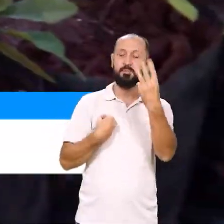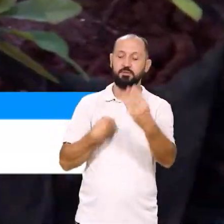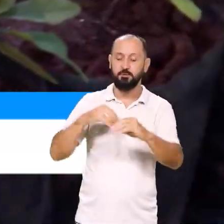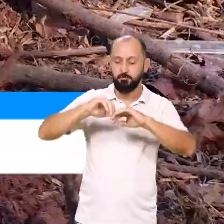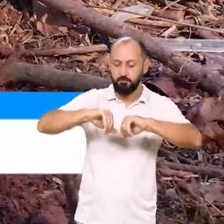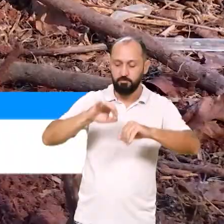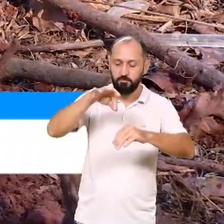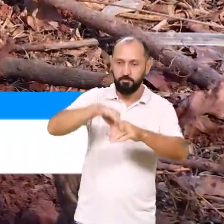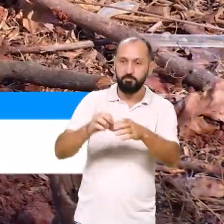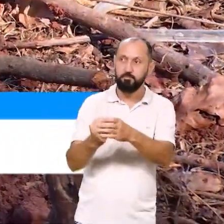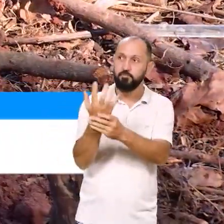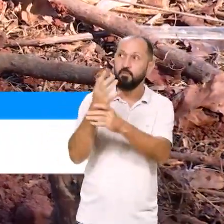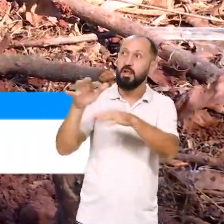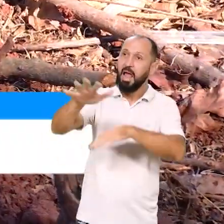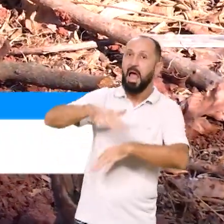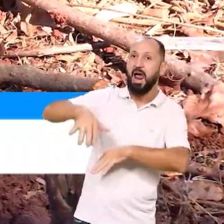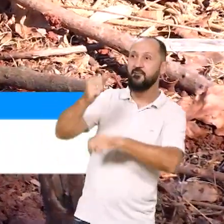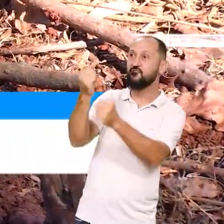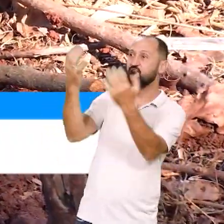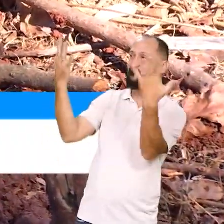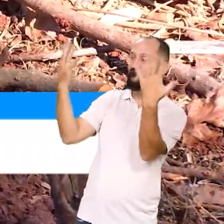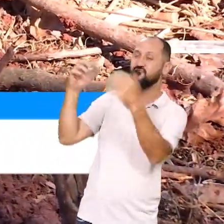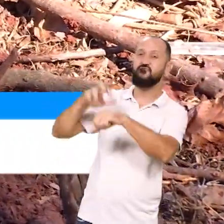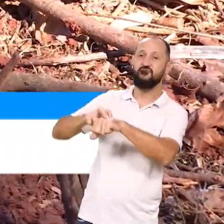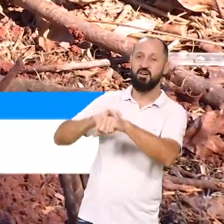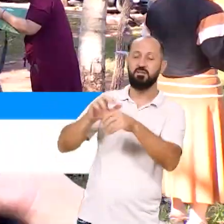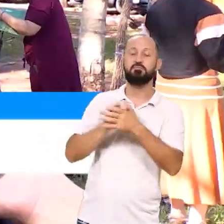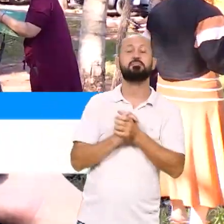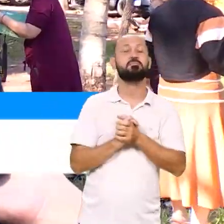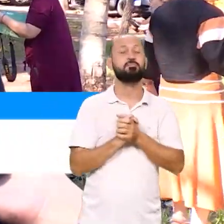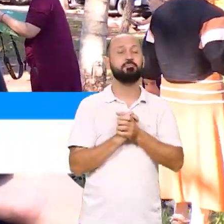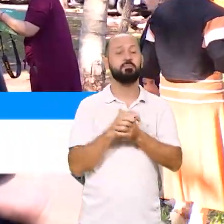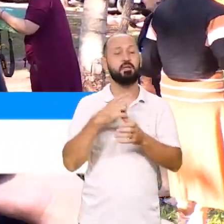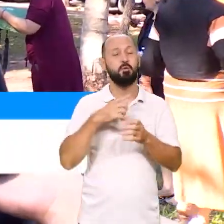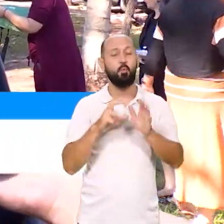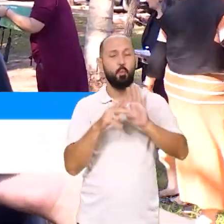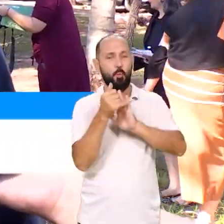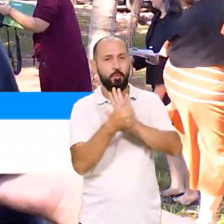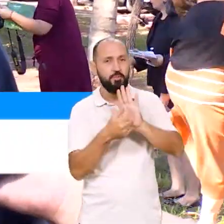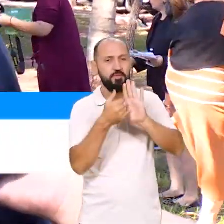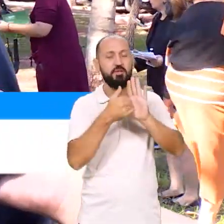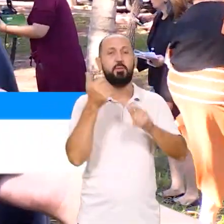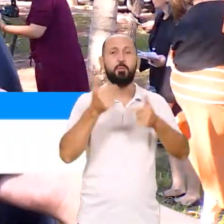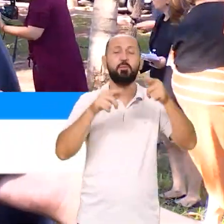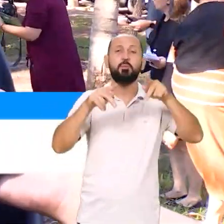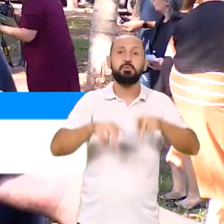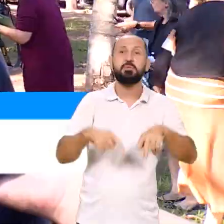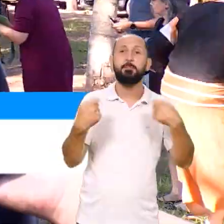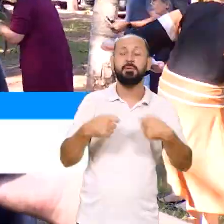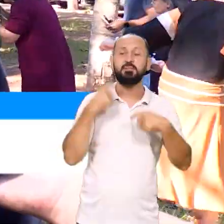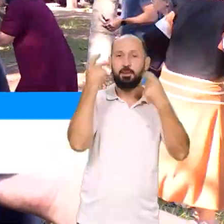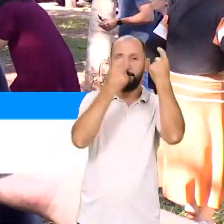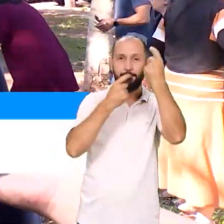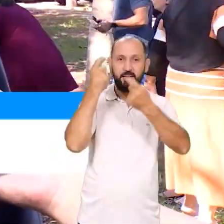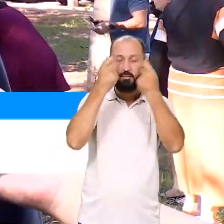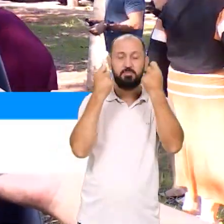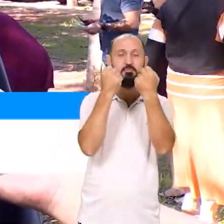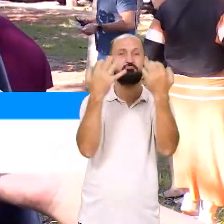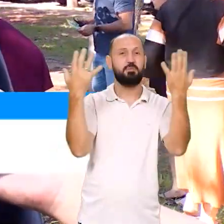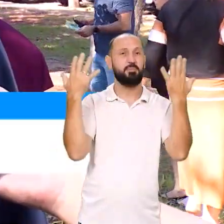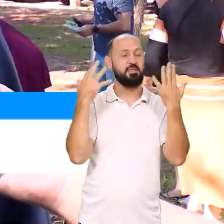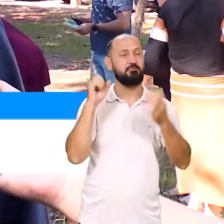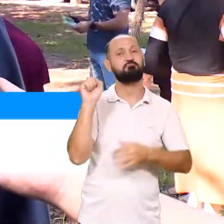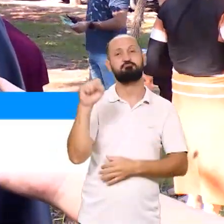do plantio na área verde da Casa de Leis. Em todos os programas e políticas públicas, nós temos que ter a preocupação